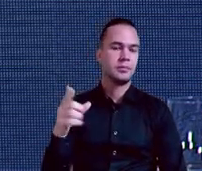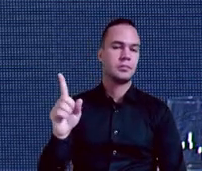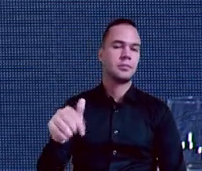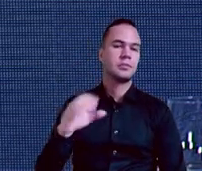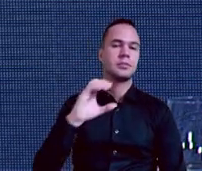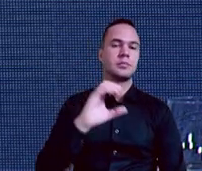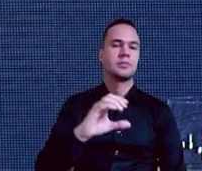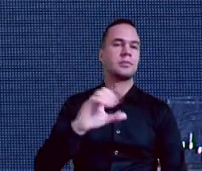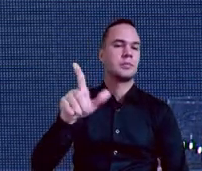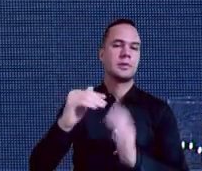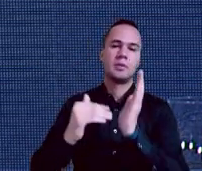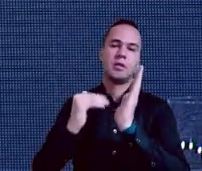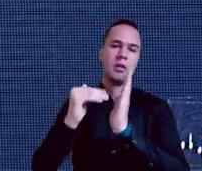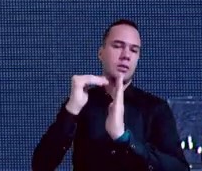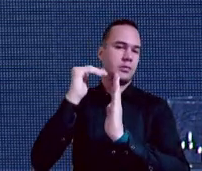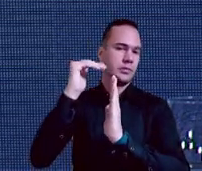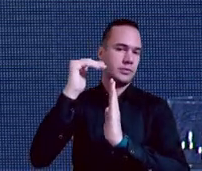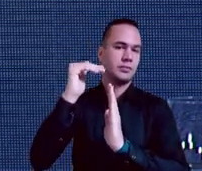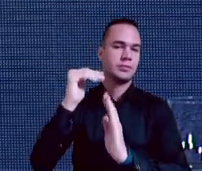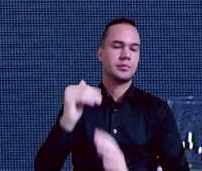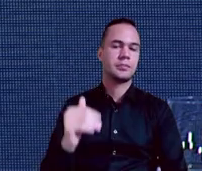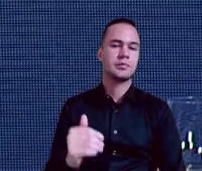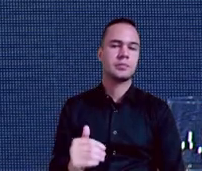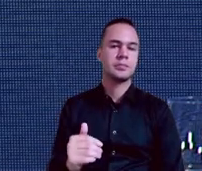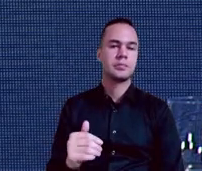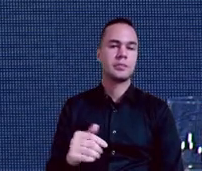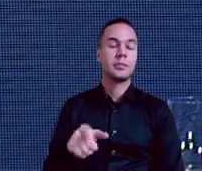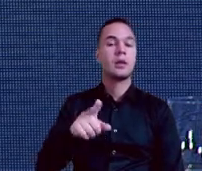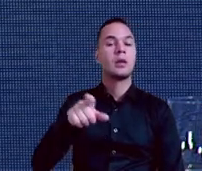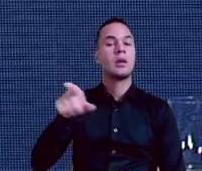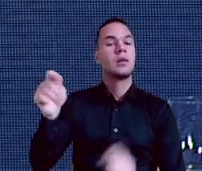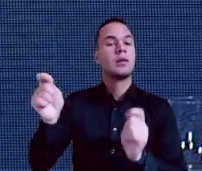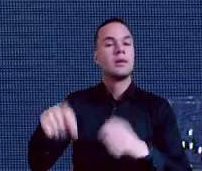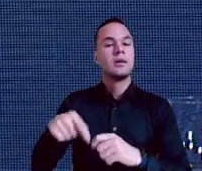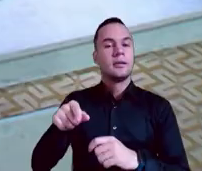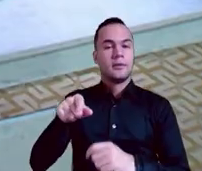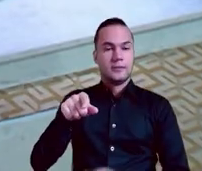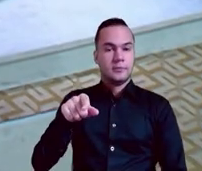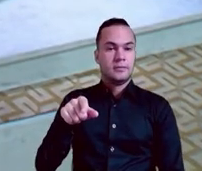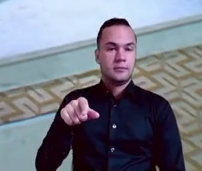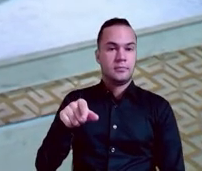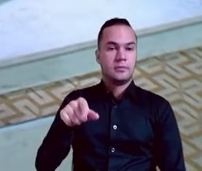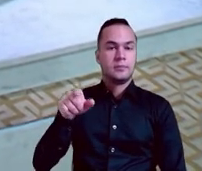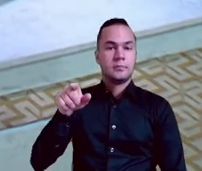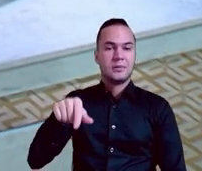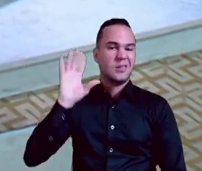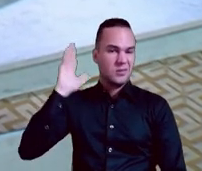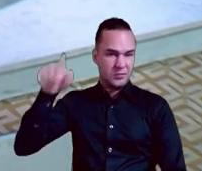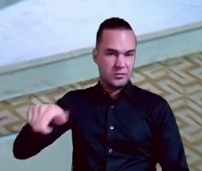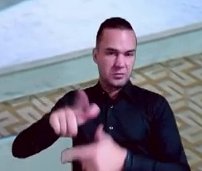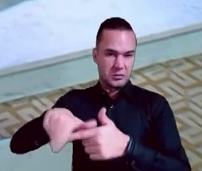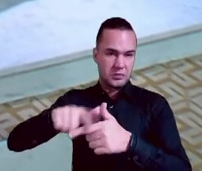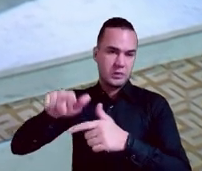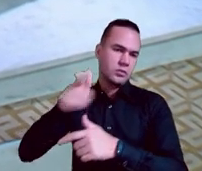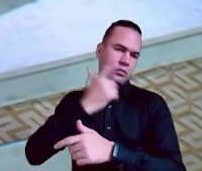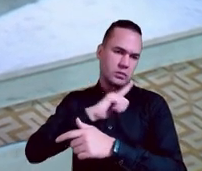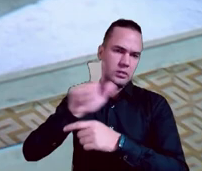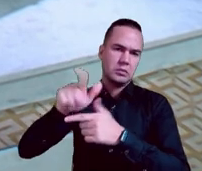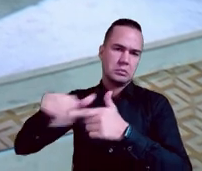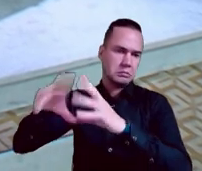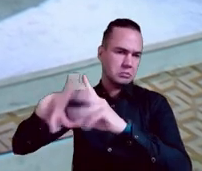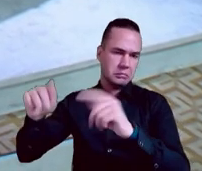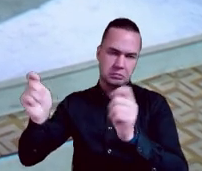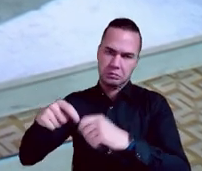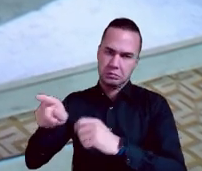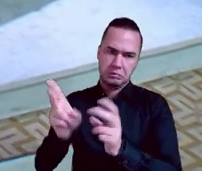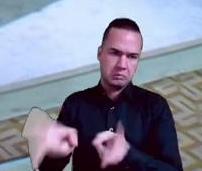managent E por aí vai capaz de passar por esse por essa onda que a gente está passando agora Então na hora que a gente está no board